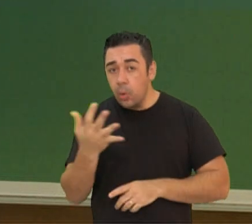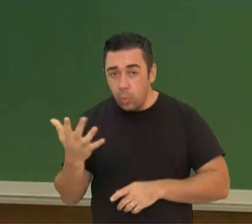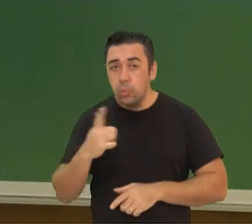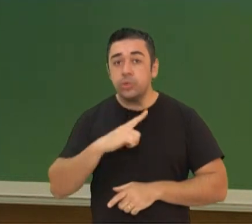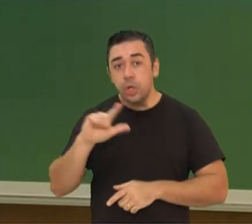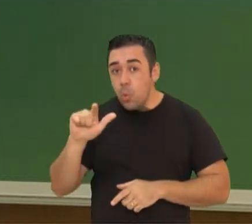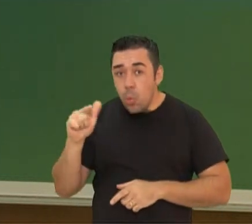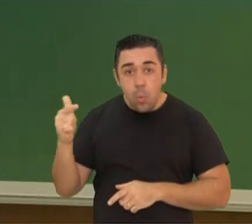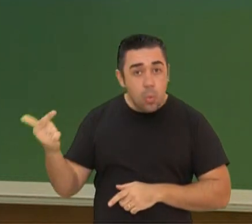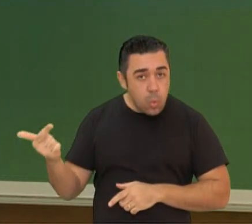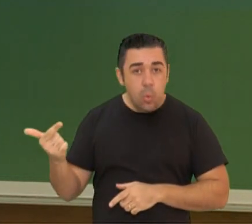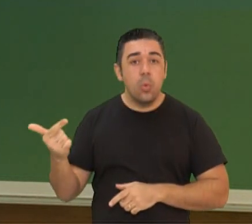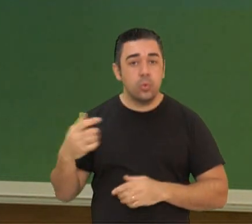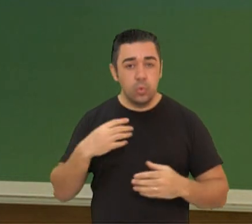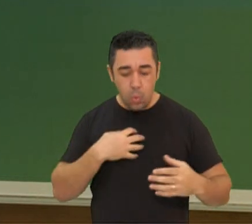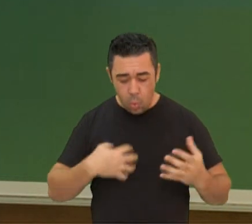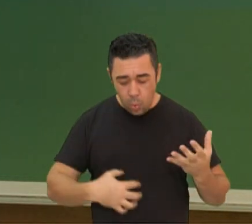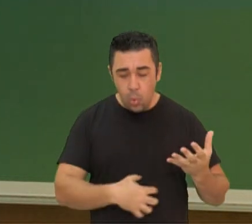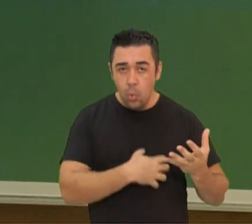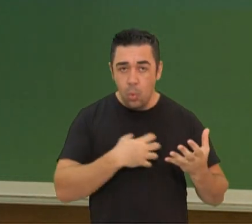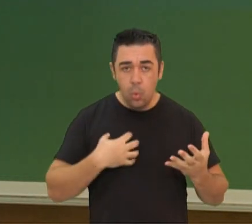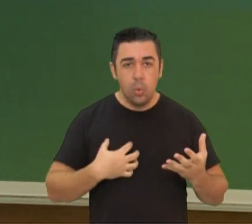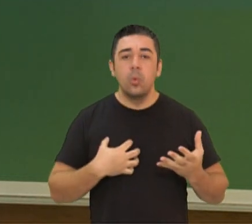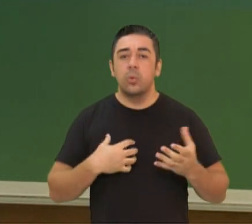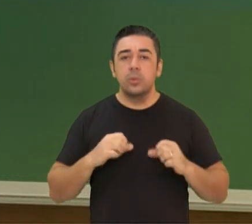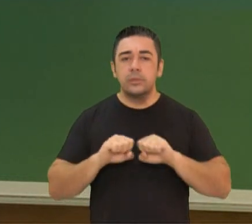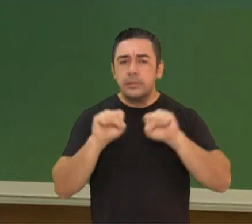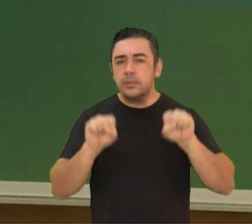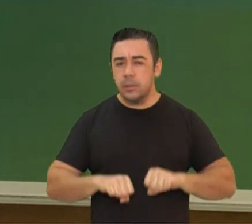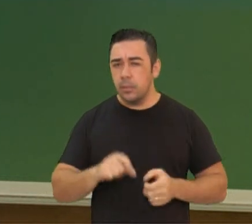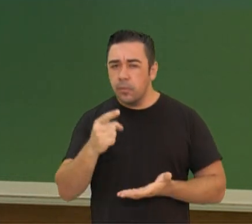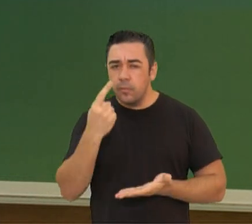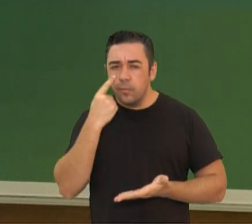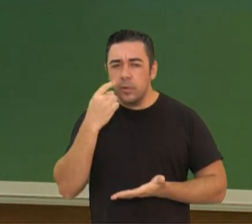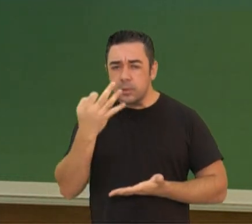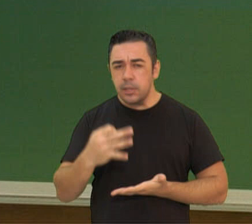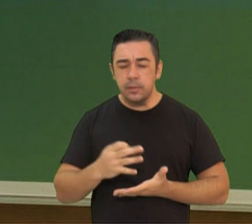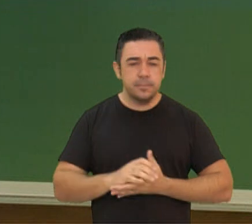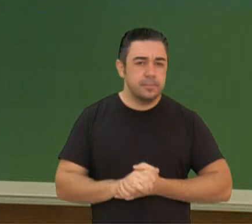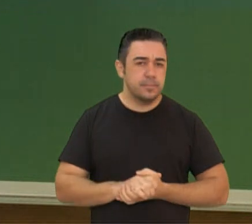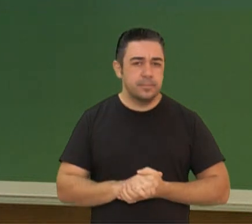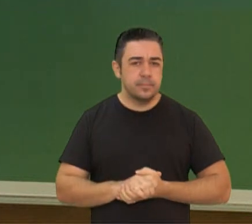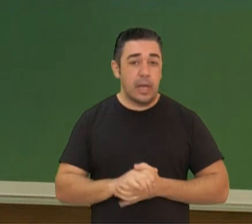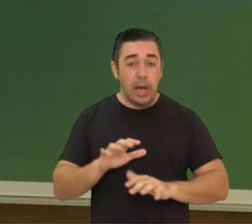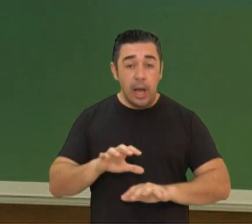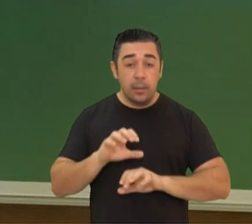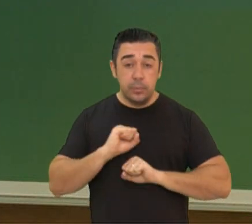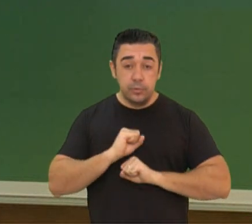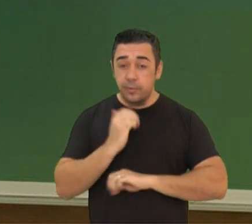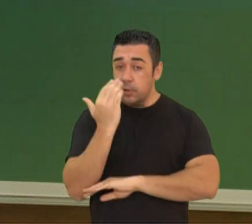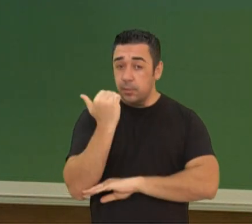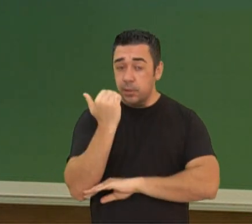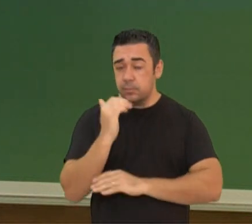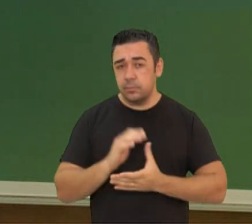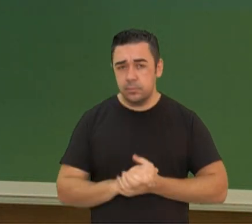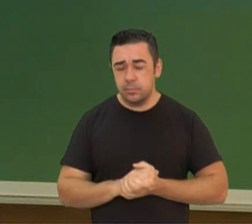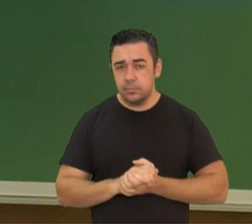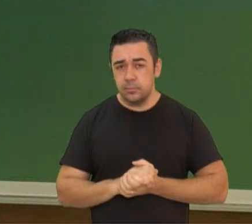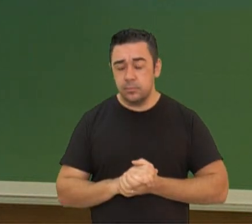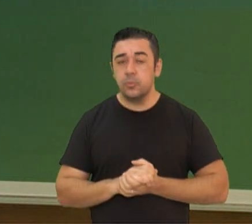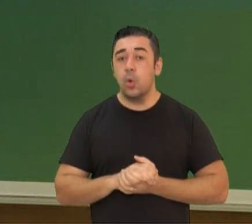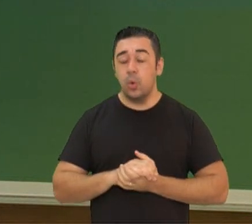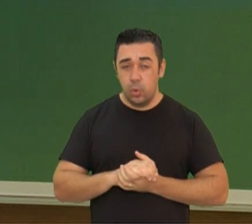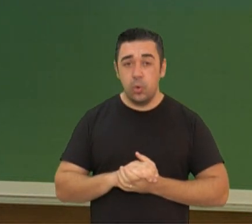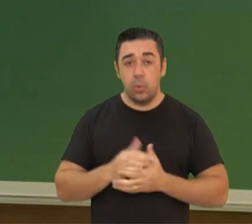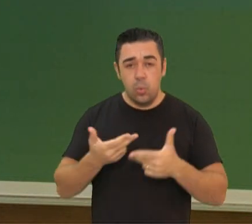outros órgãos do sistema digestório. Então vamos ver se você conseguiu acertar aí. A absorção de alimentos. Os nutrientes